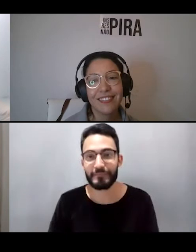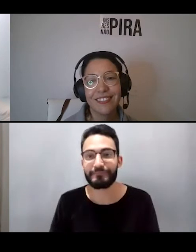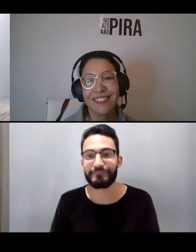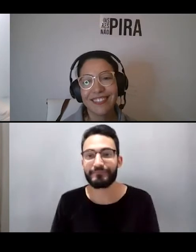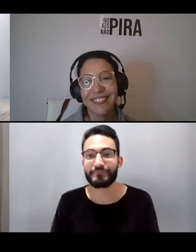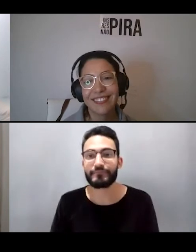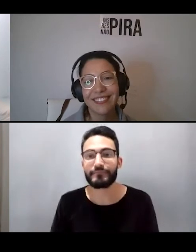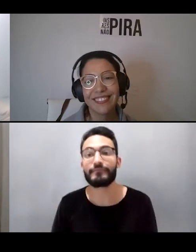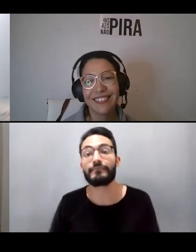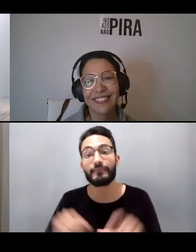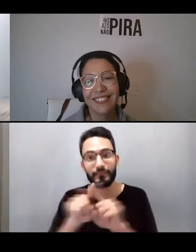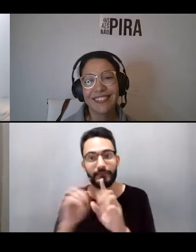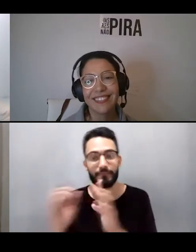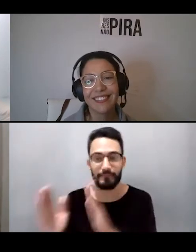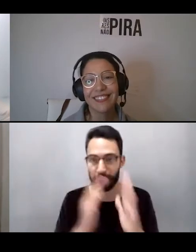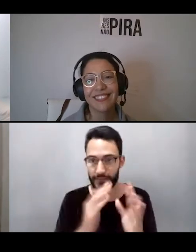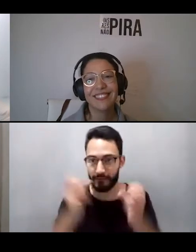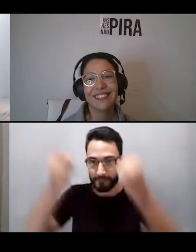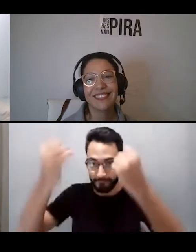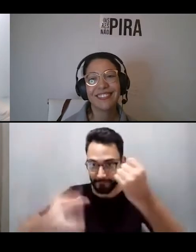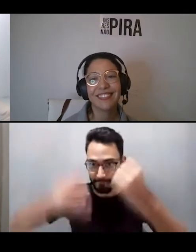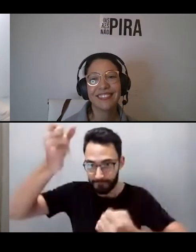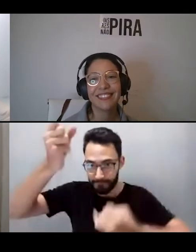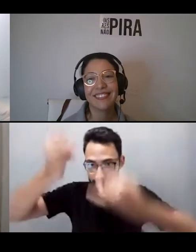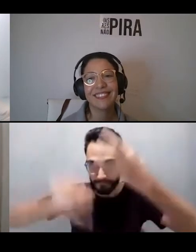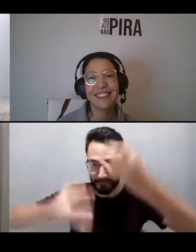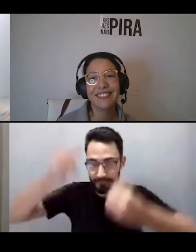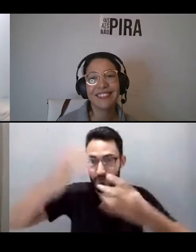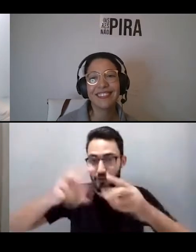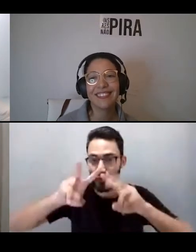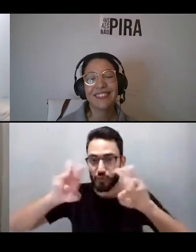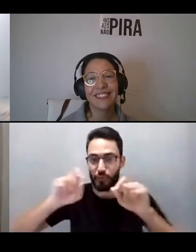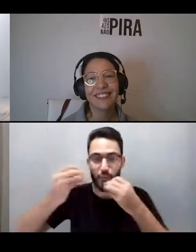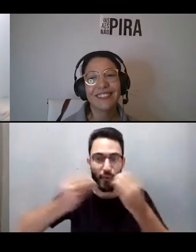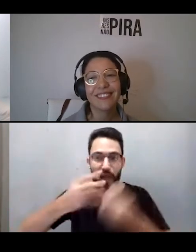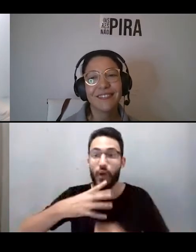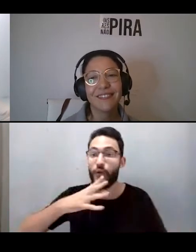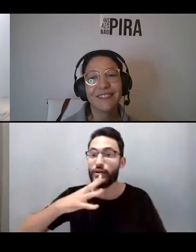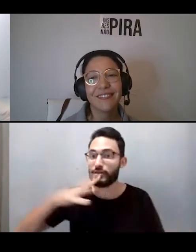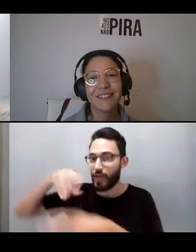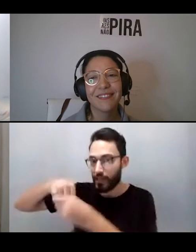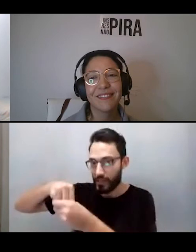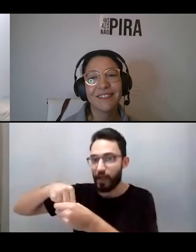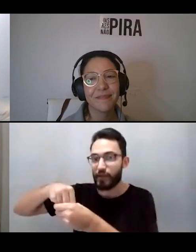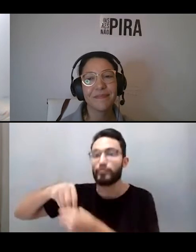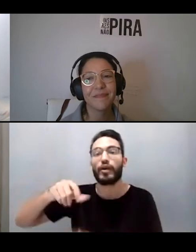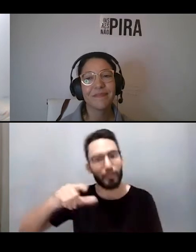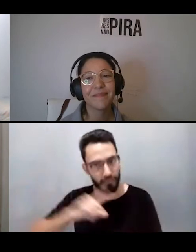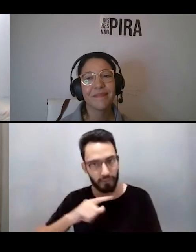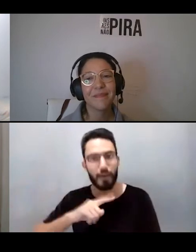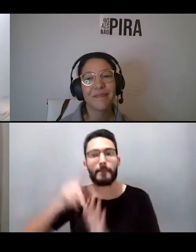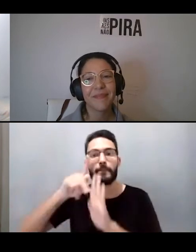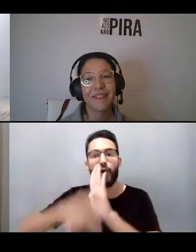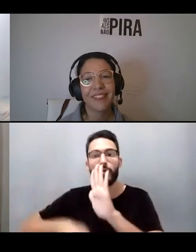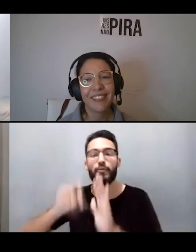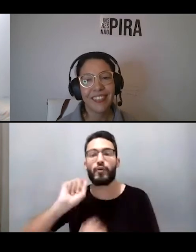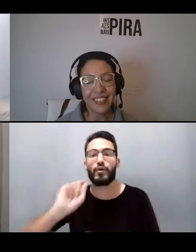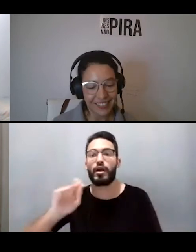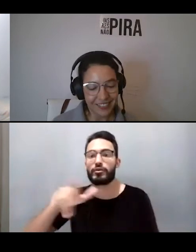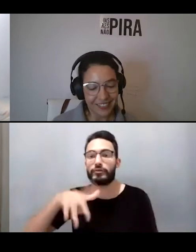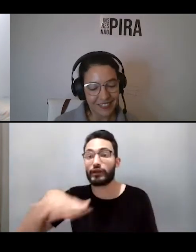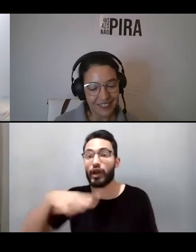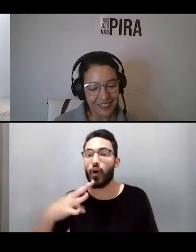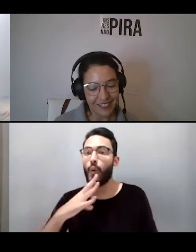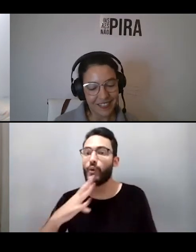E aí, falando um pouquinho mais sobre esses reconhecimentos internos, né? Então, dentro da C&T, a gente tem esse programa de reconhecimento, né? Que além